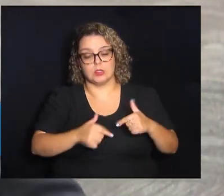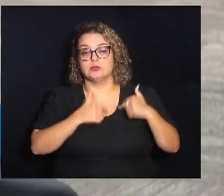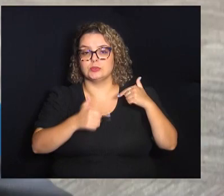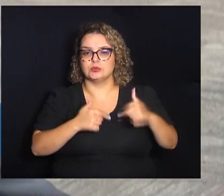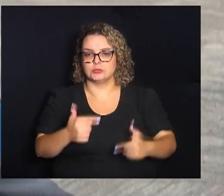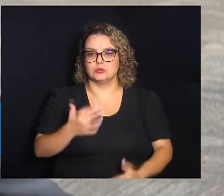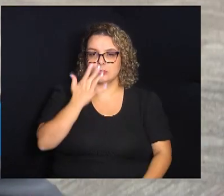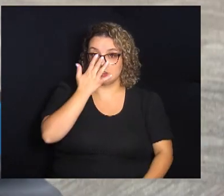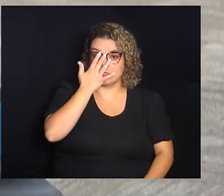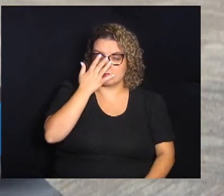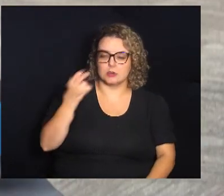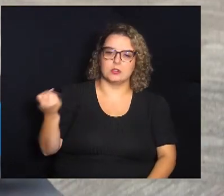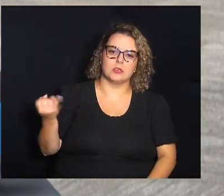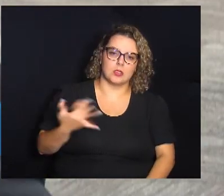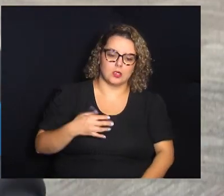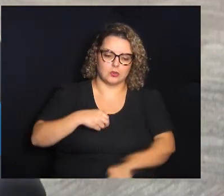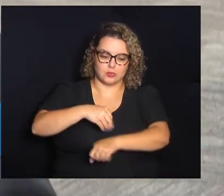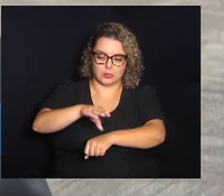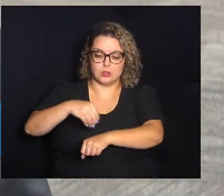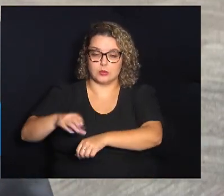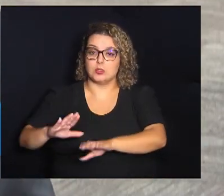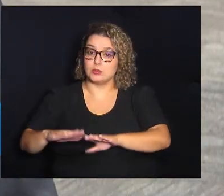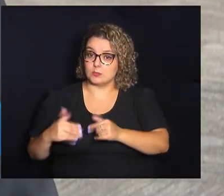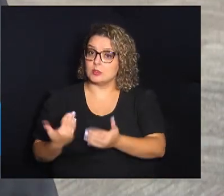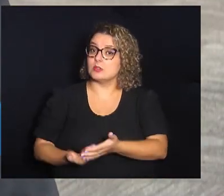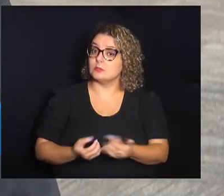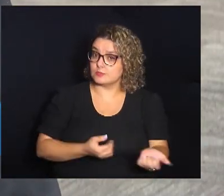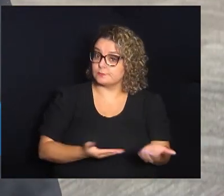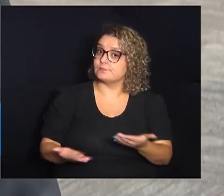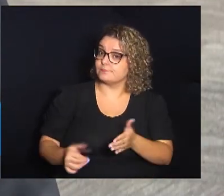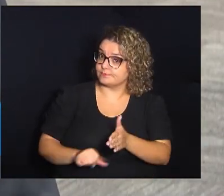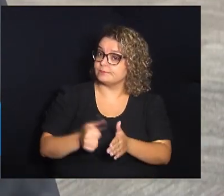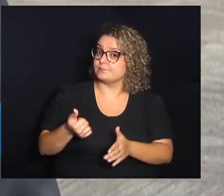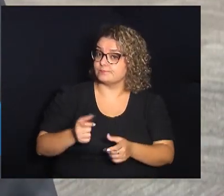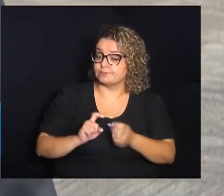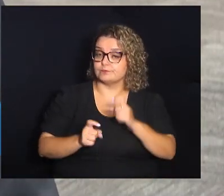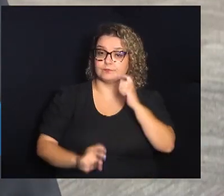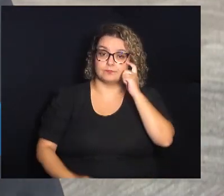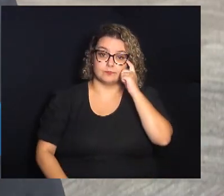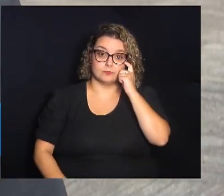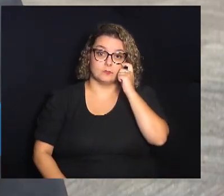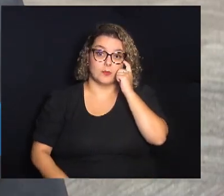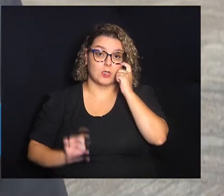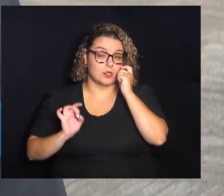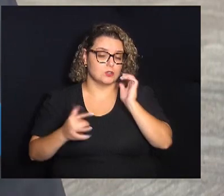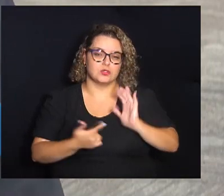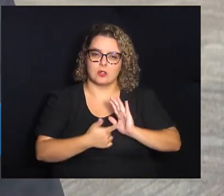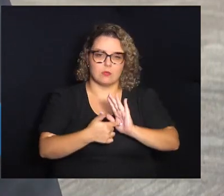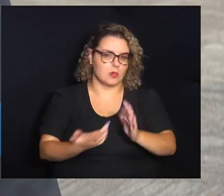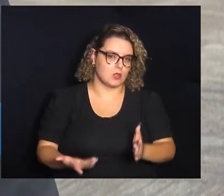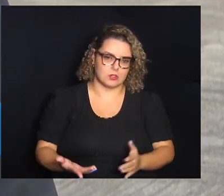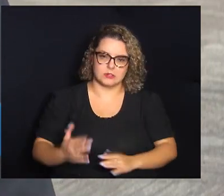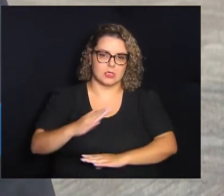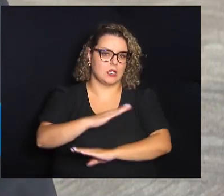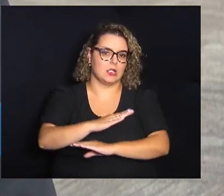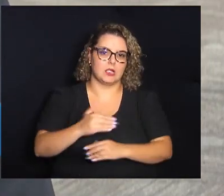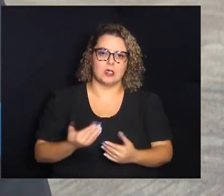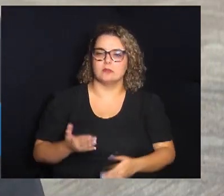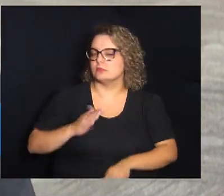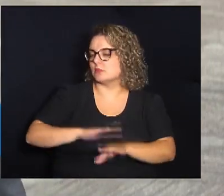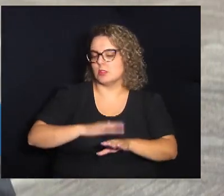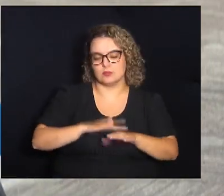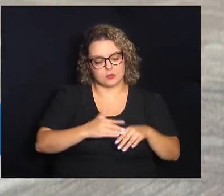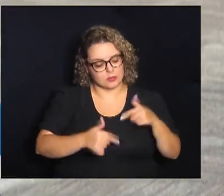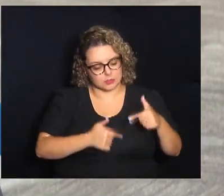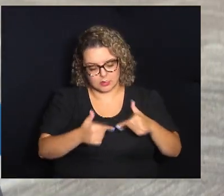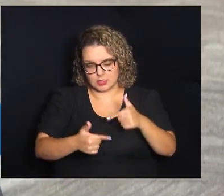a quantidade de indicações e requerimentos apresentadas nessa primeira reunião só uma demonstração de que a Câmara esteve ativa